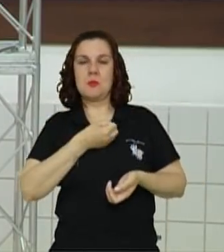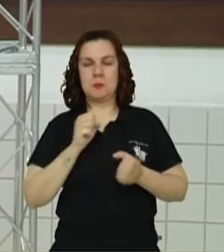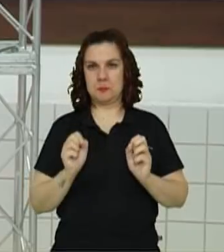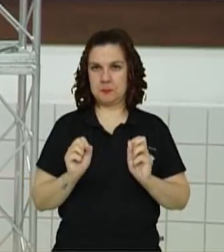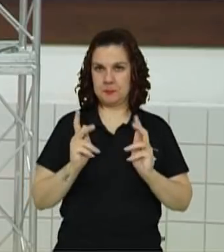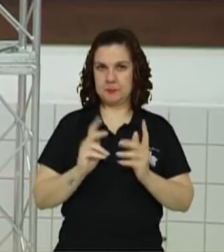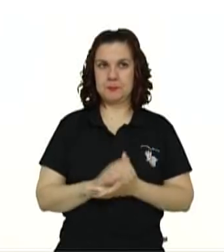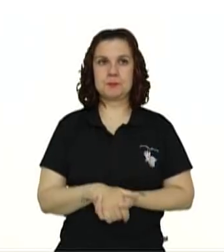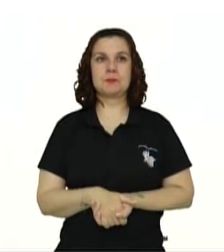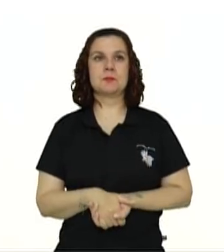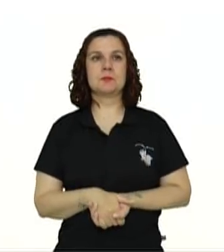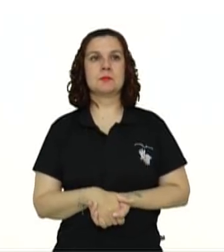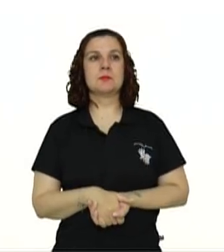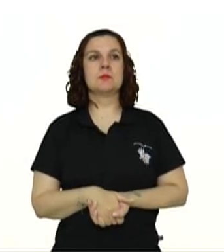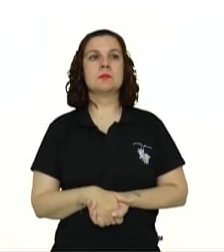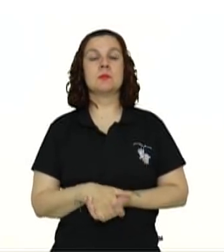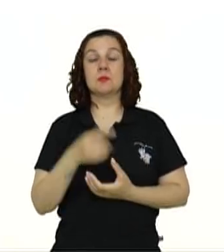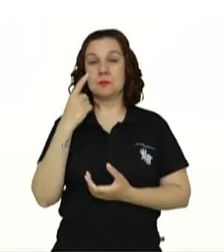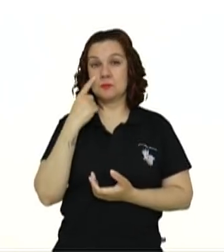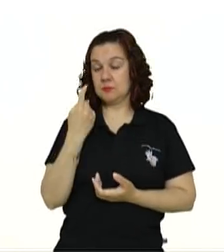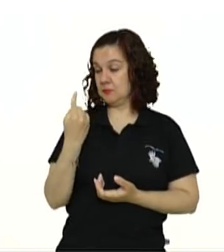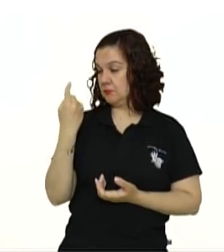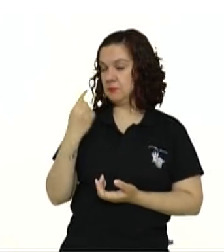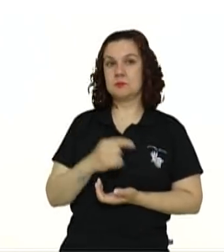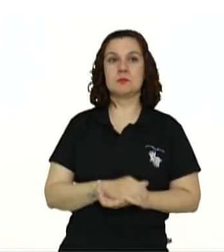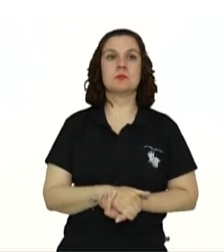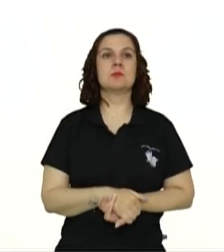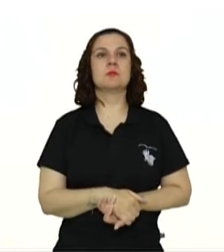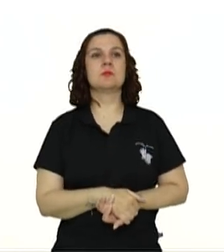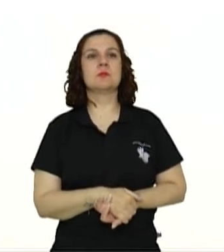ok? Então, vejamos aqui, ó.